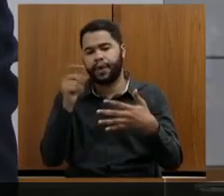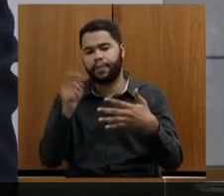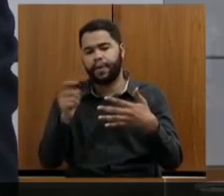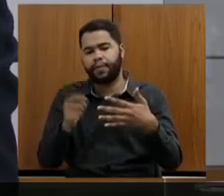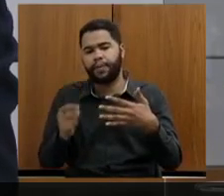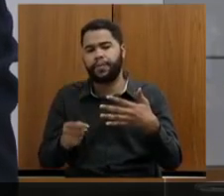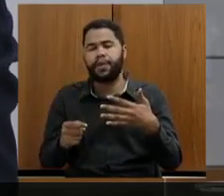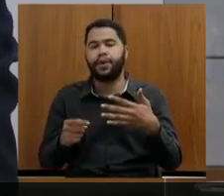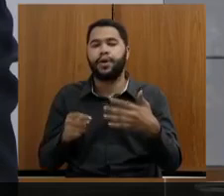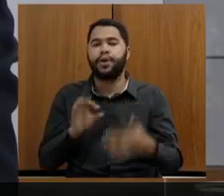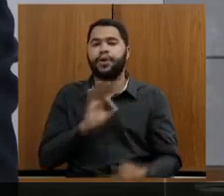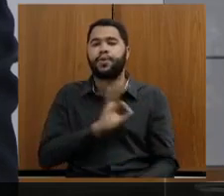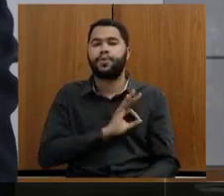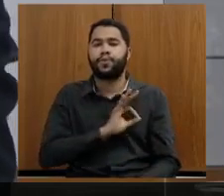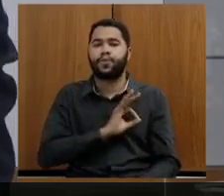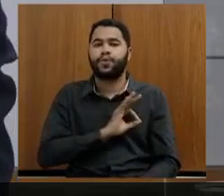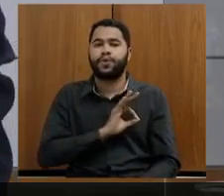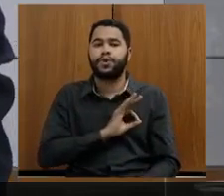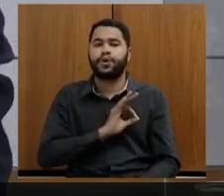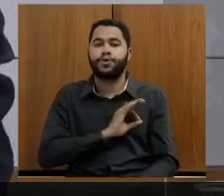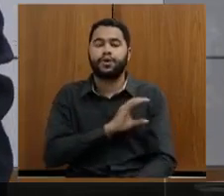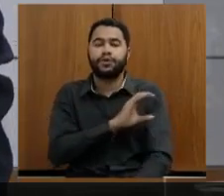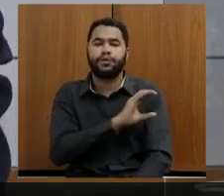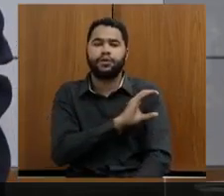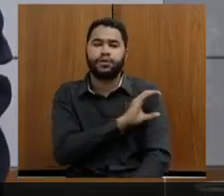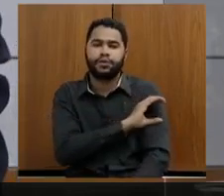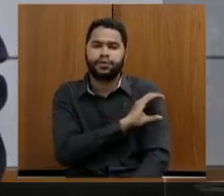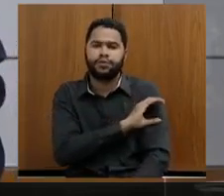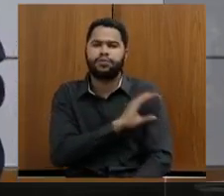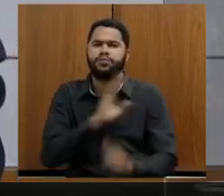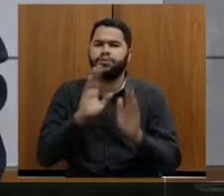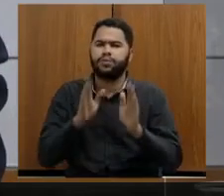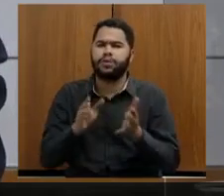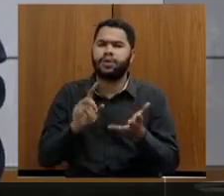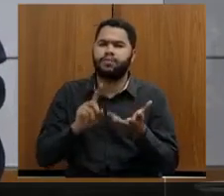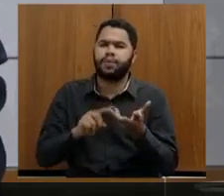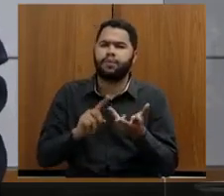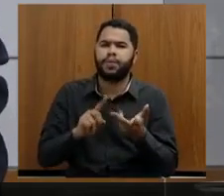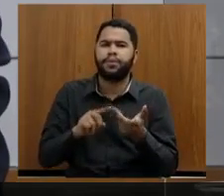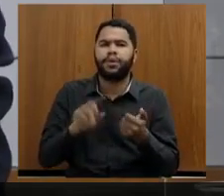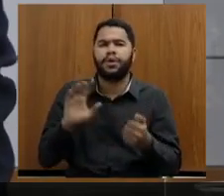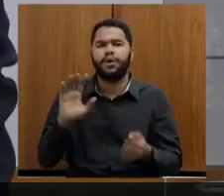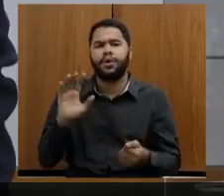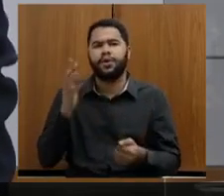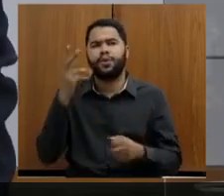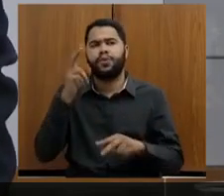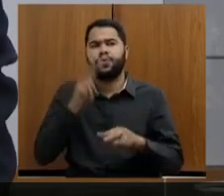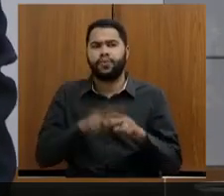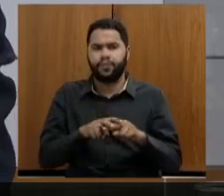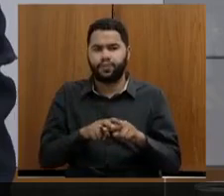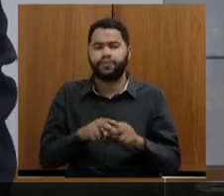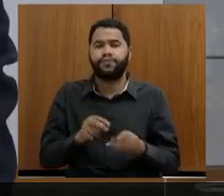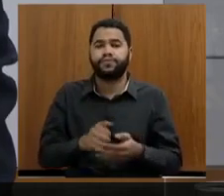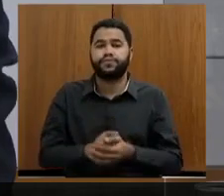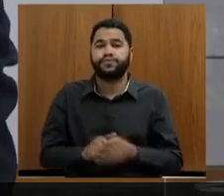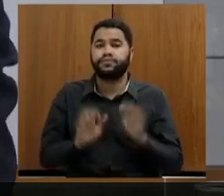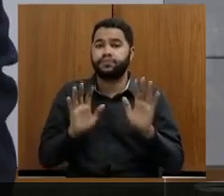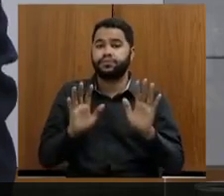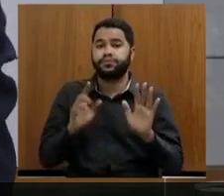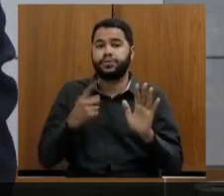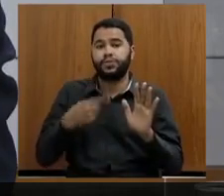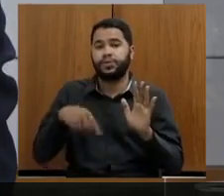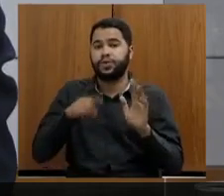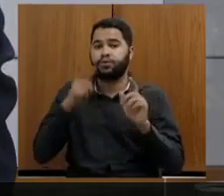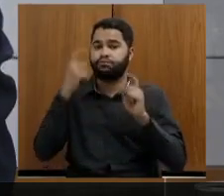e a polícia civil já tá com o inquérito bem adiantado já aconteceram prisões mas é